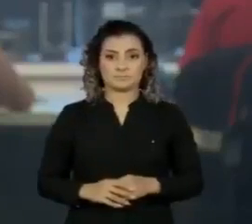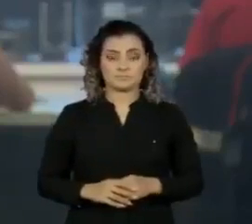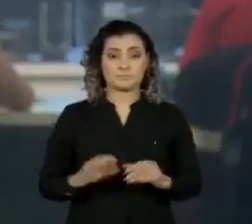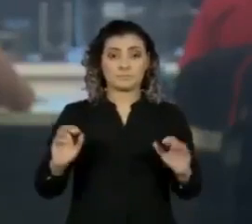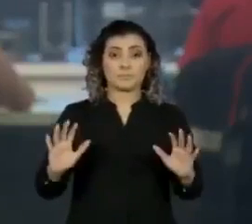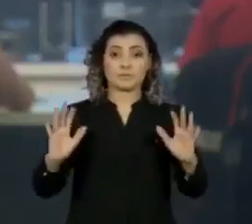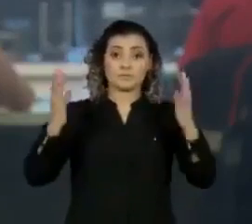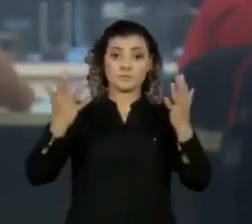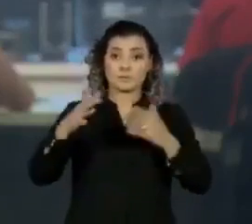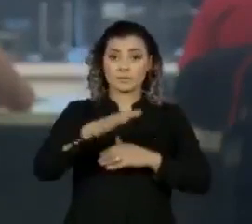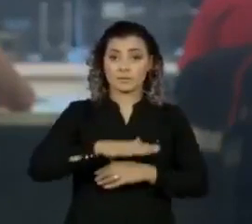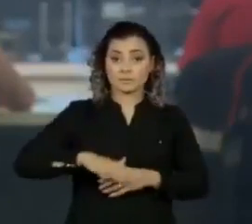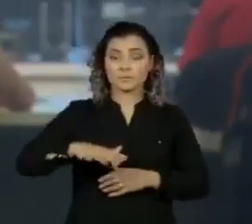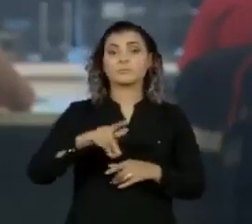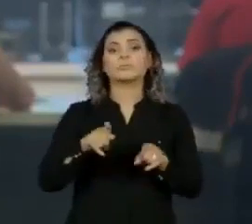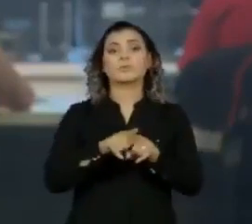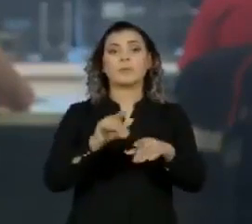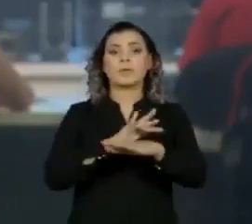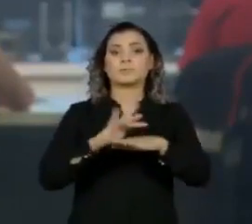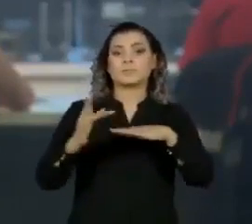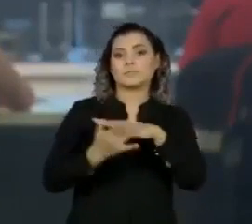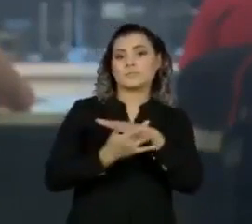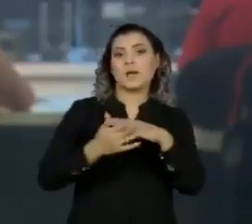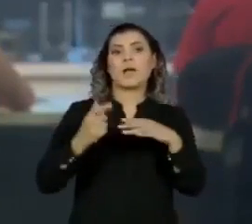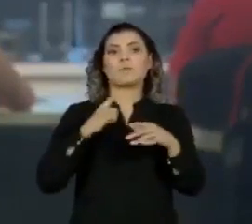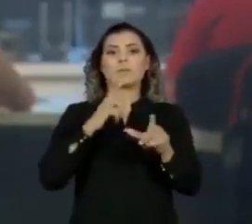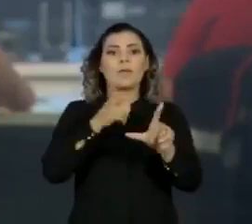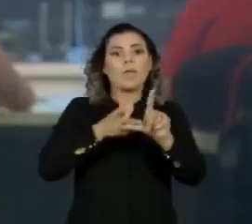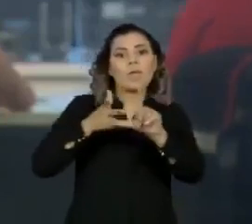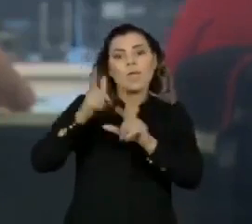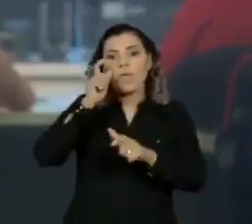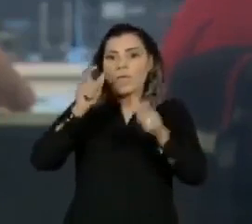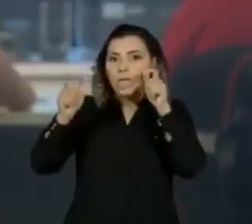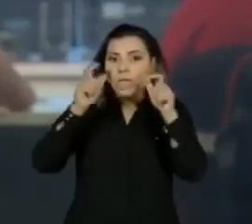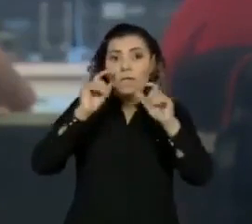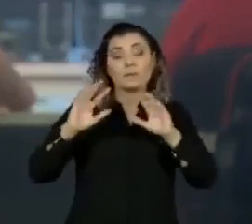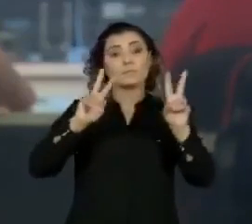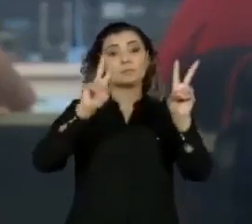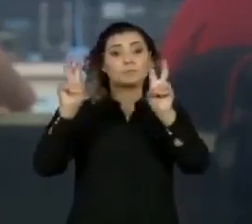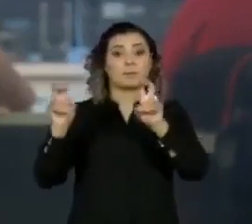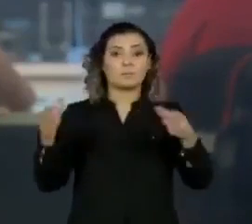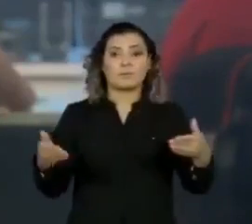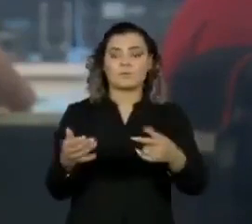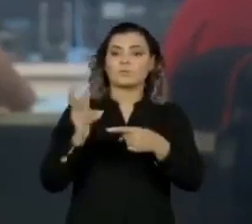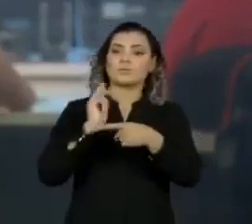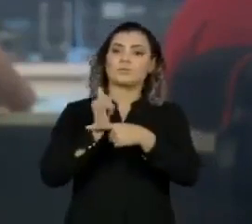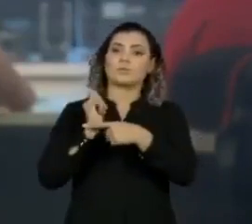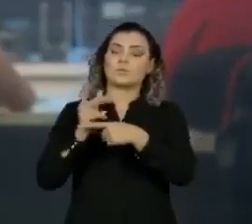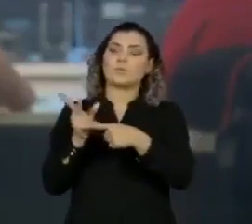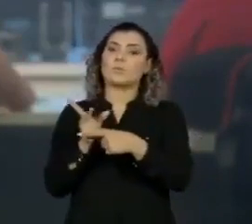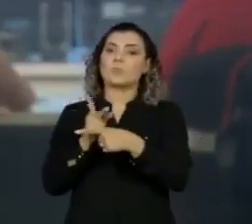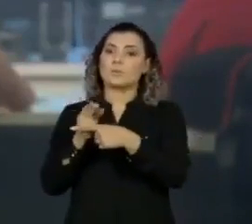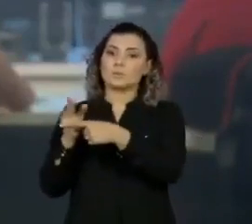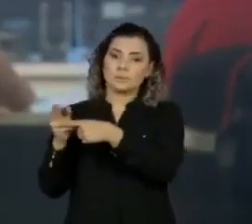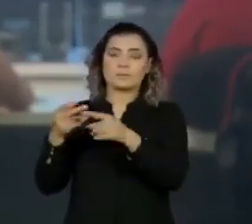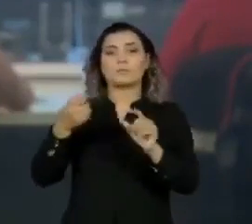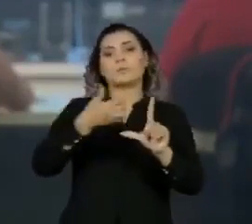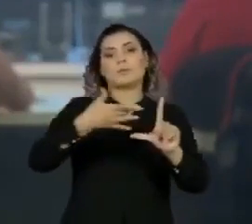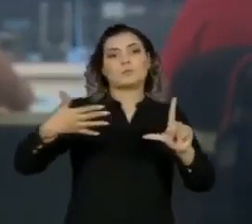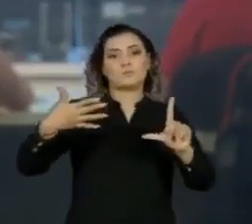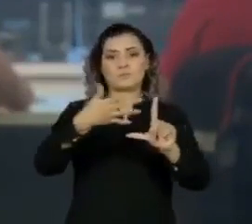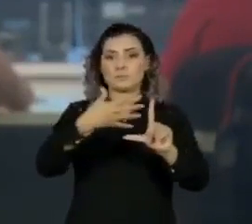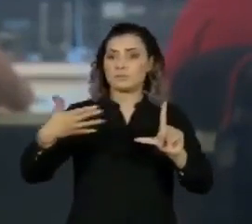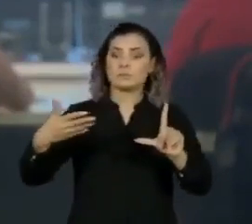Os efeitos do uso das redes sociais no comportamento humano é o tema de um novo documentário da Netflix chamado de